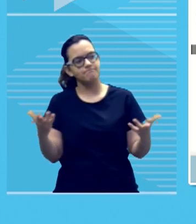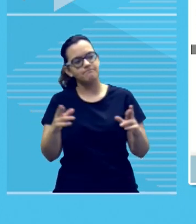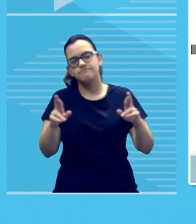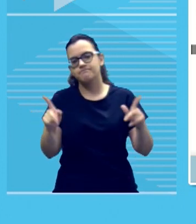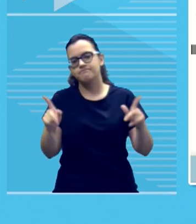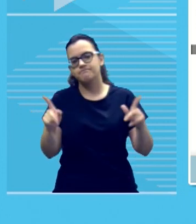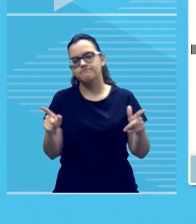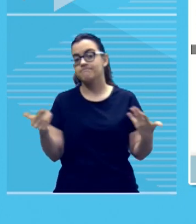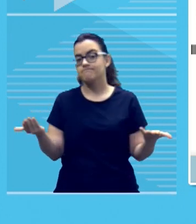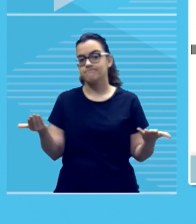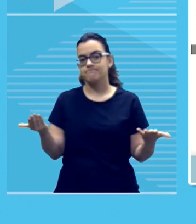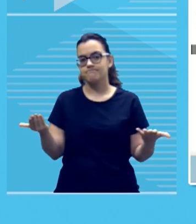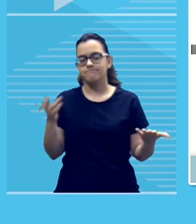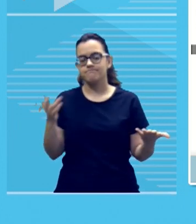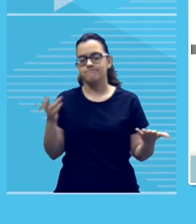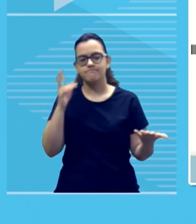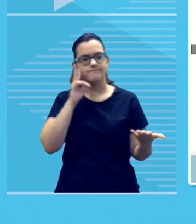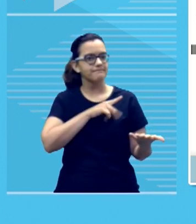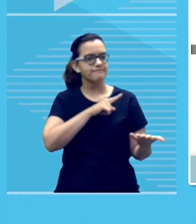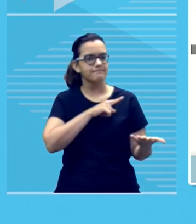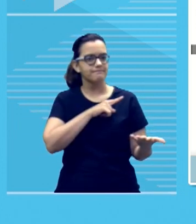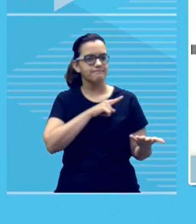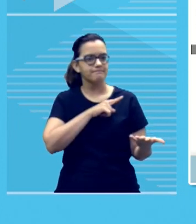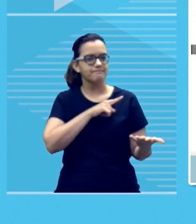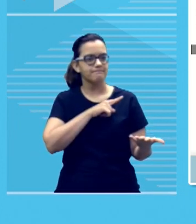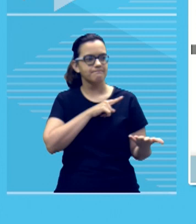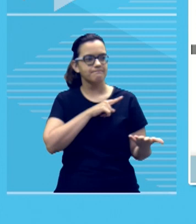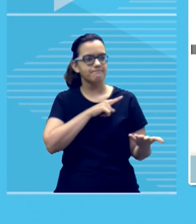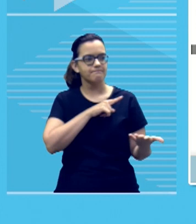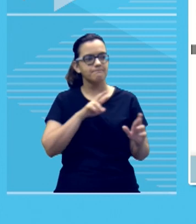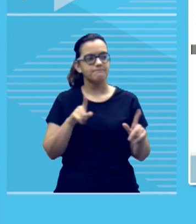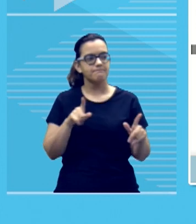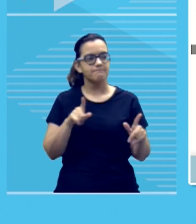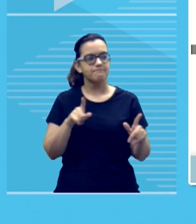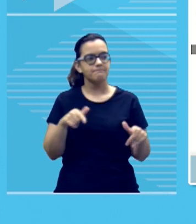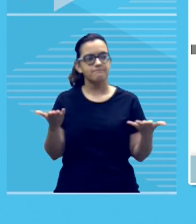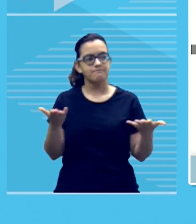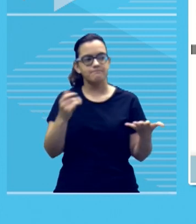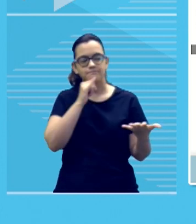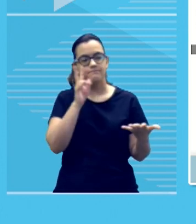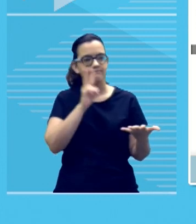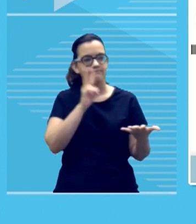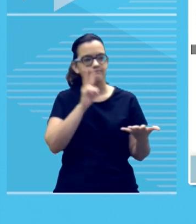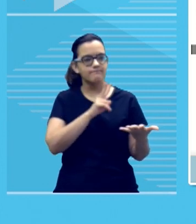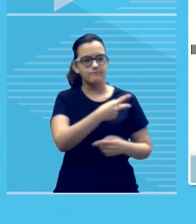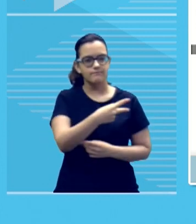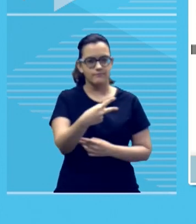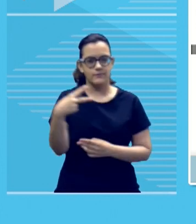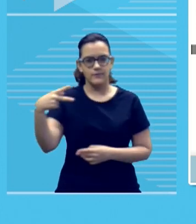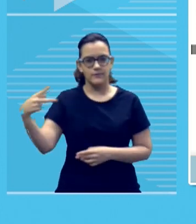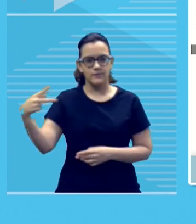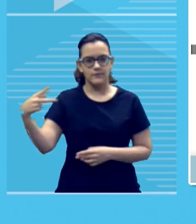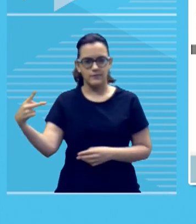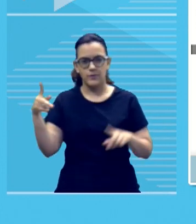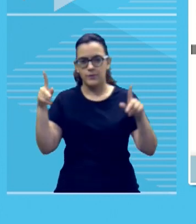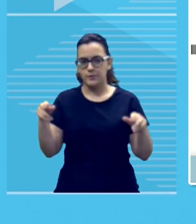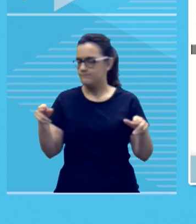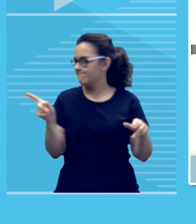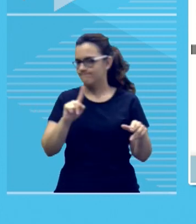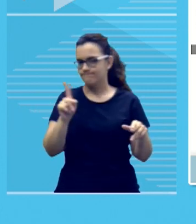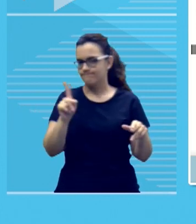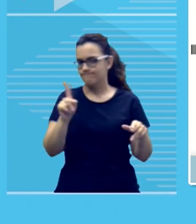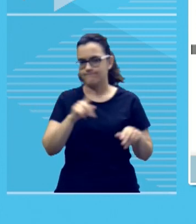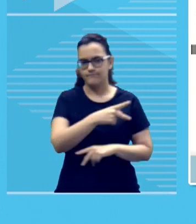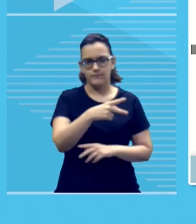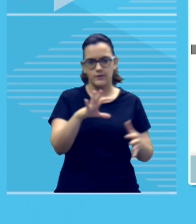Essa dupla ligação colocar uma seta hora certinha aí apontando a dupla ligação está mudando a posição